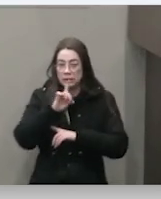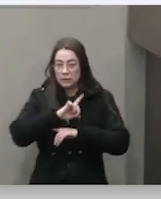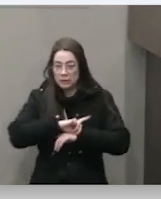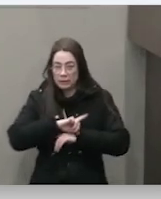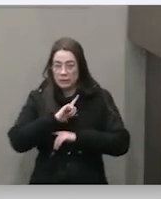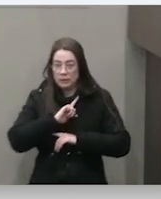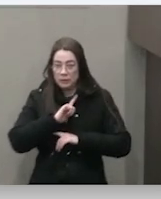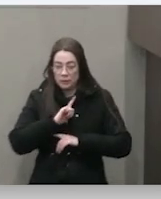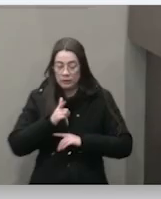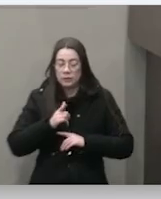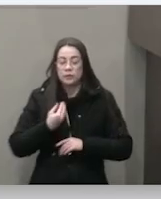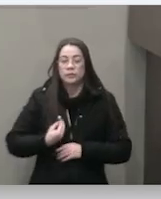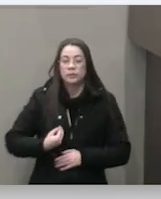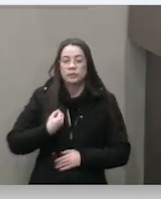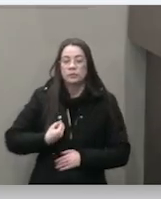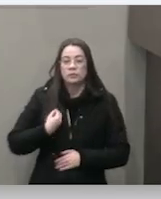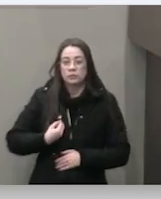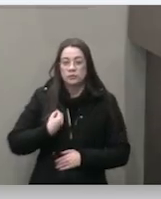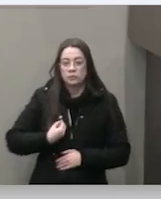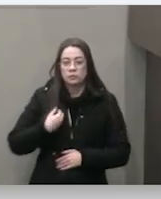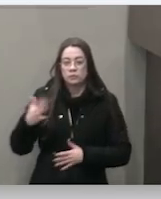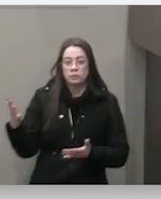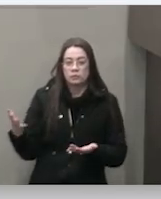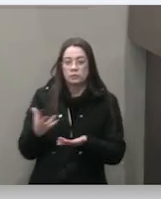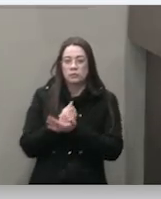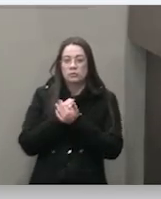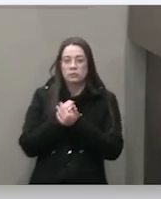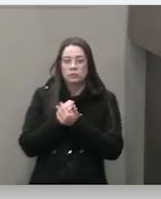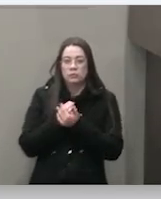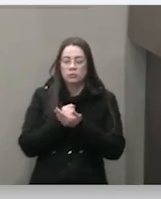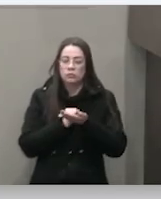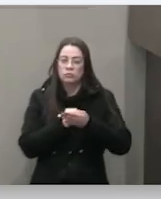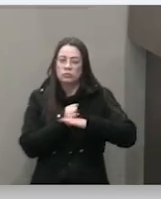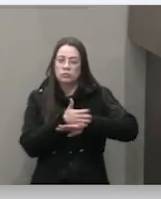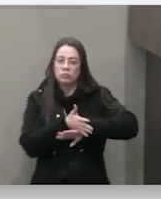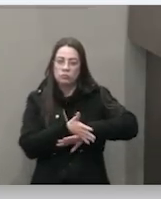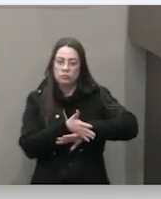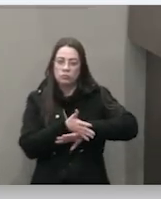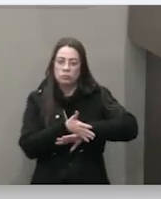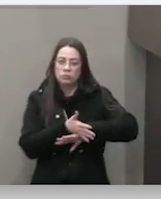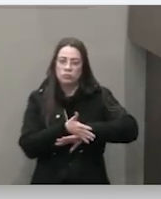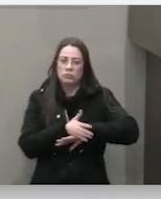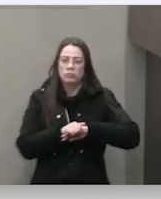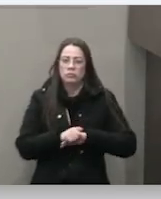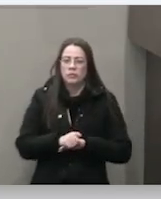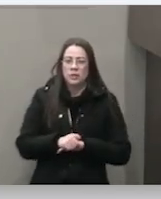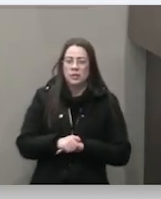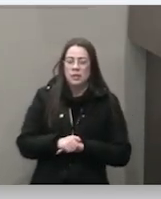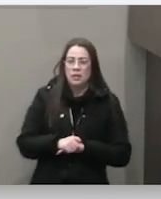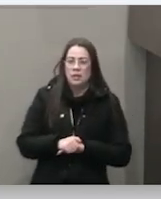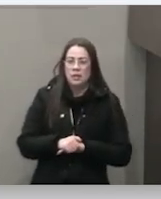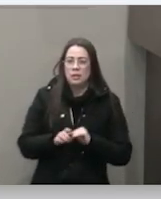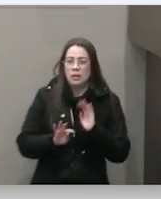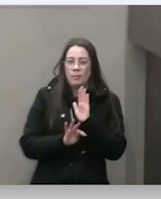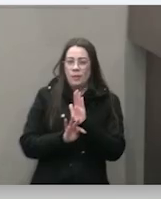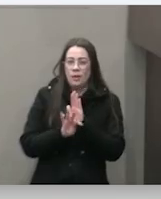dias, ele foi salvo numa madrugada com menos 5 graus.